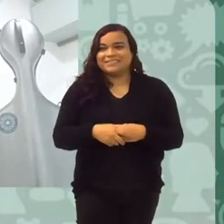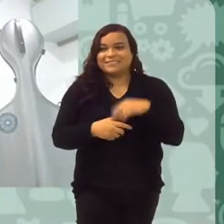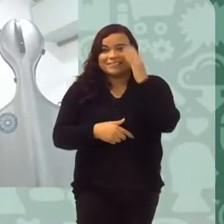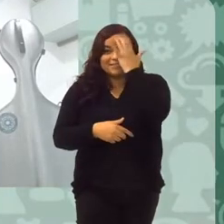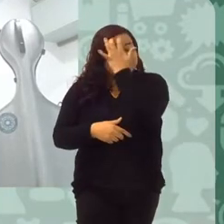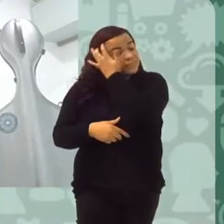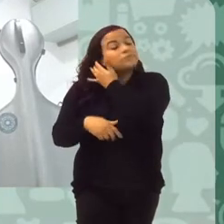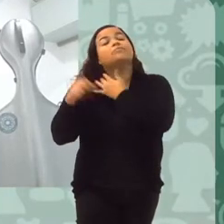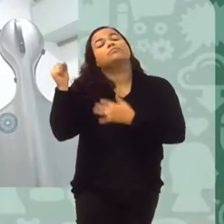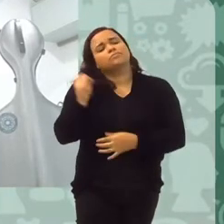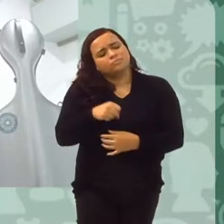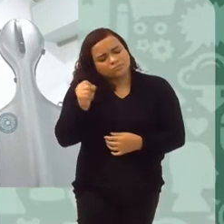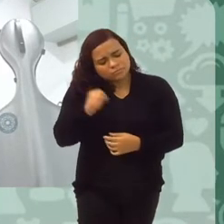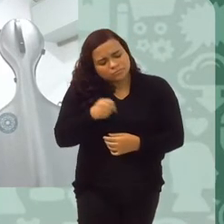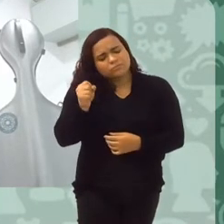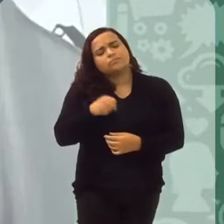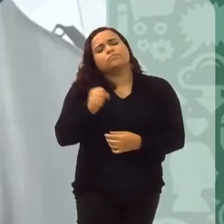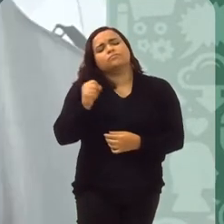uma forma ou de outra, né?